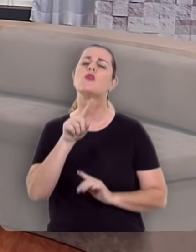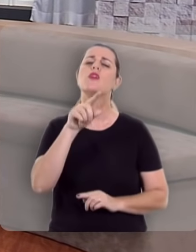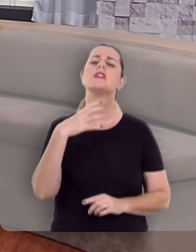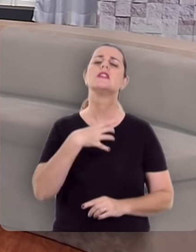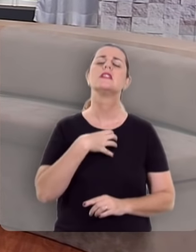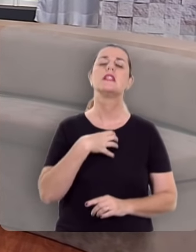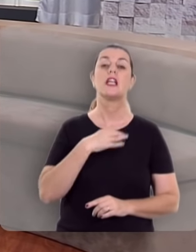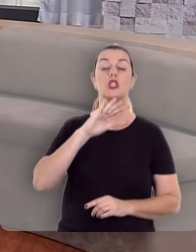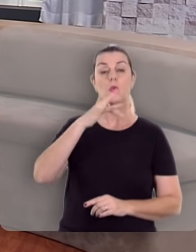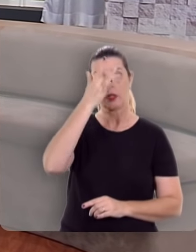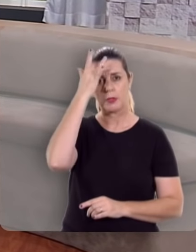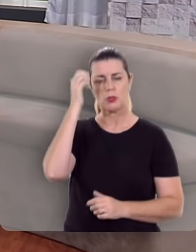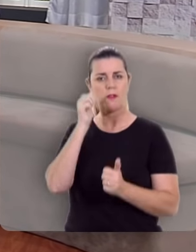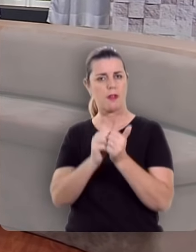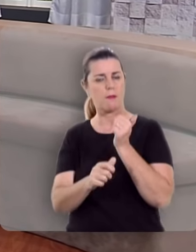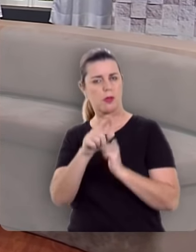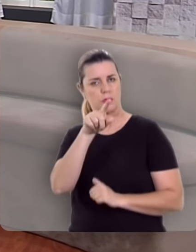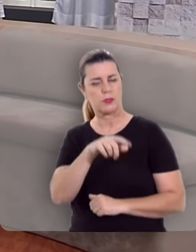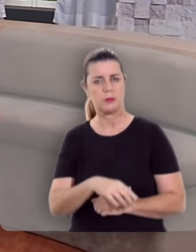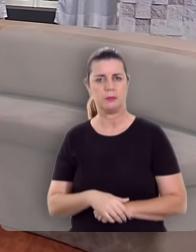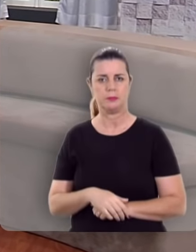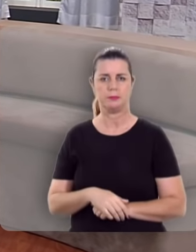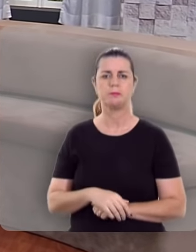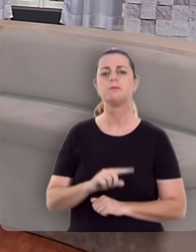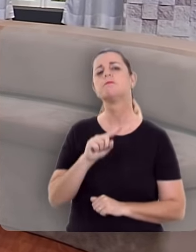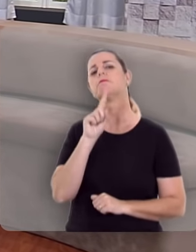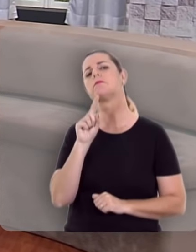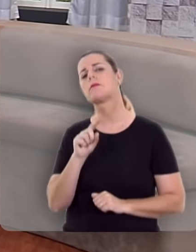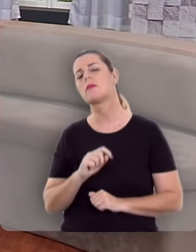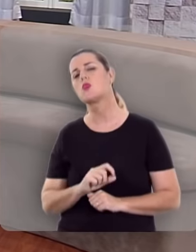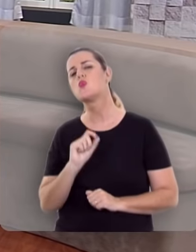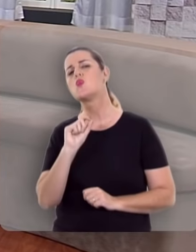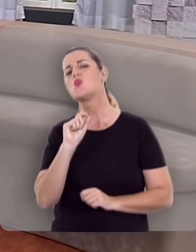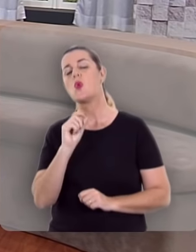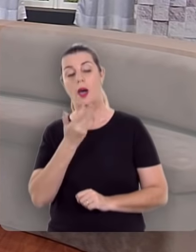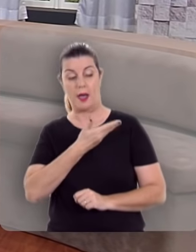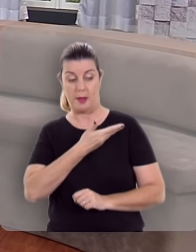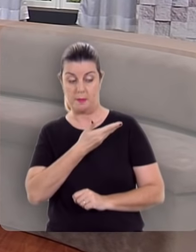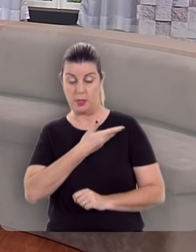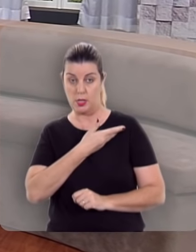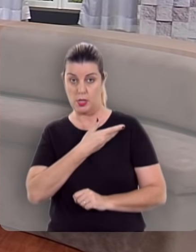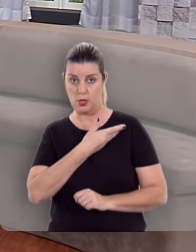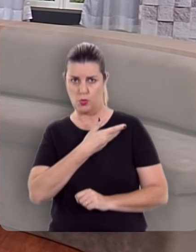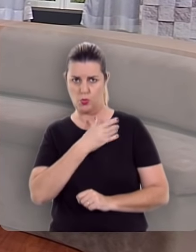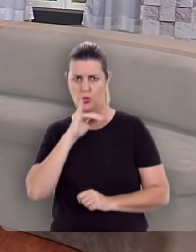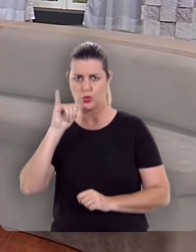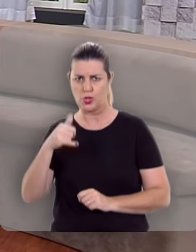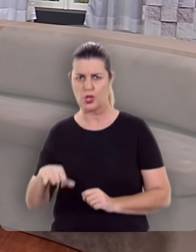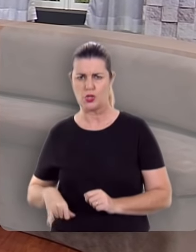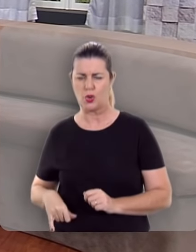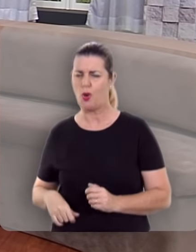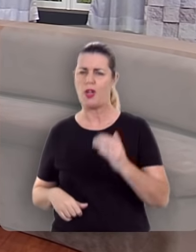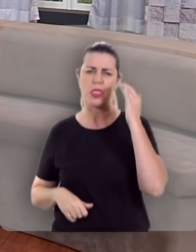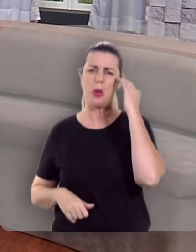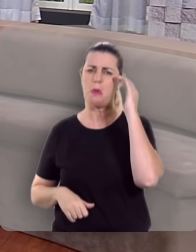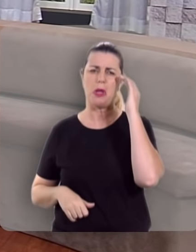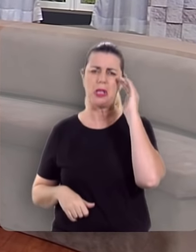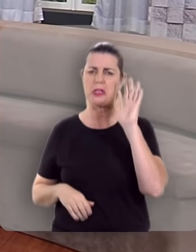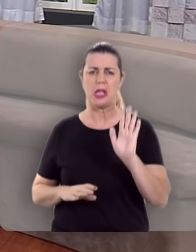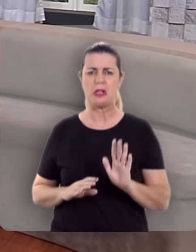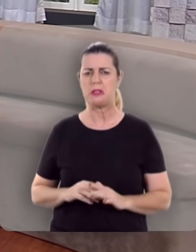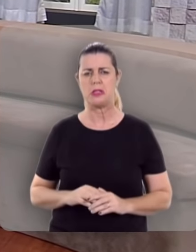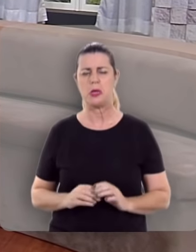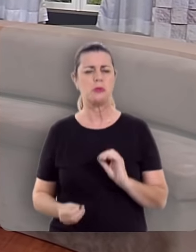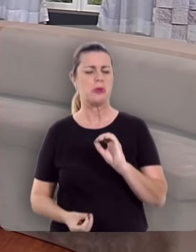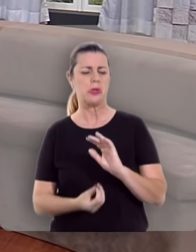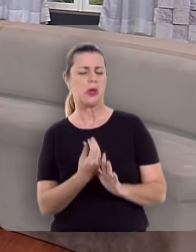amigos? Eu lhe faço uma pergunta. O que você sente quando alguém fala mal de você? Porque